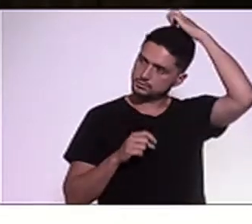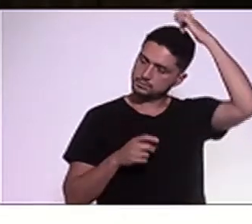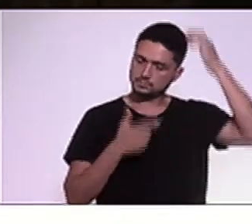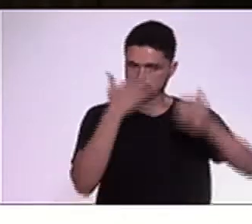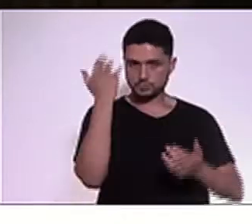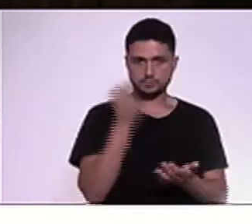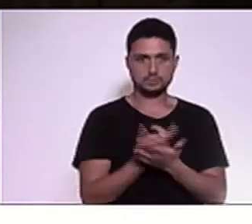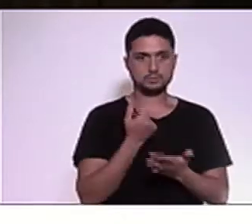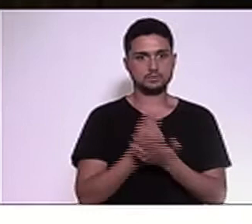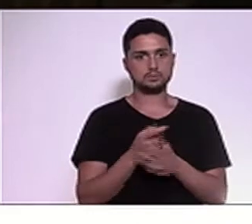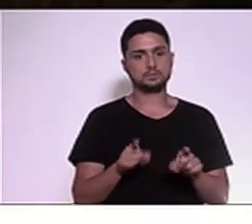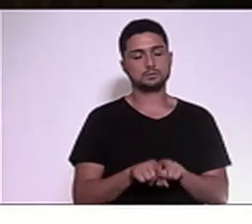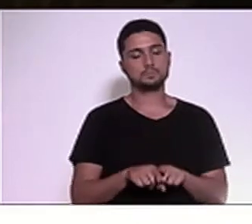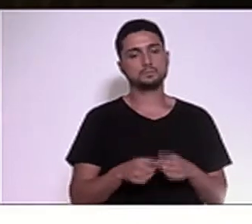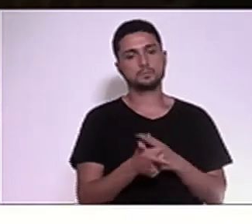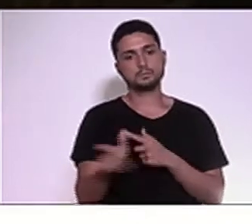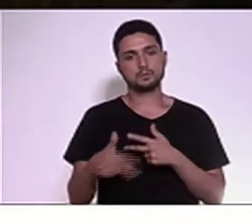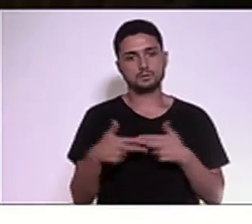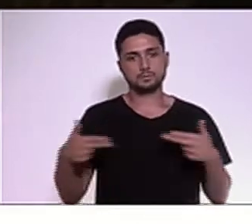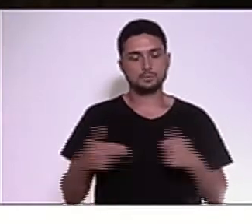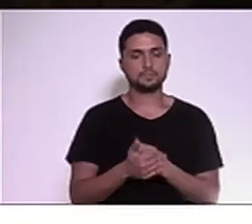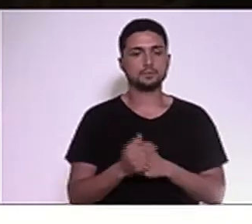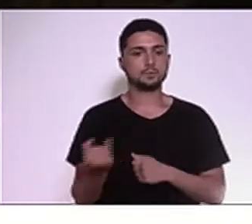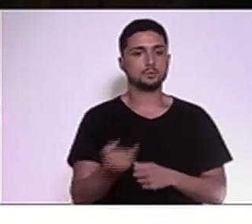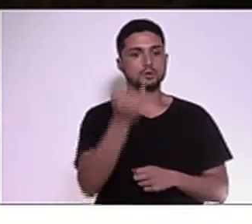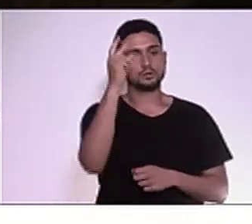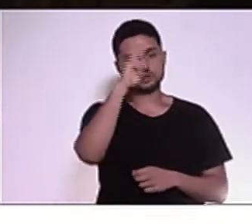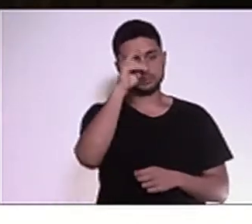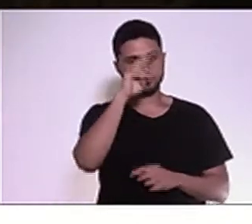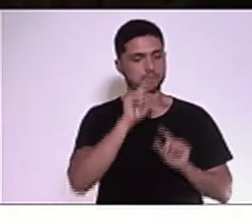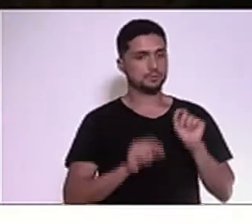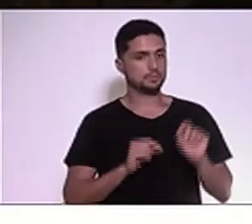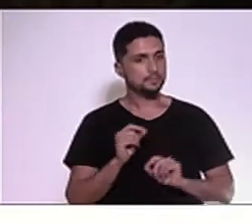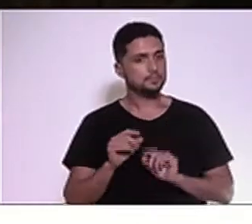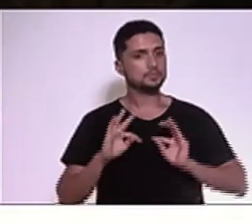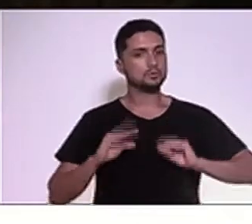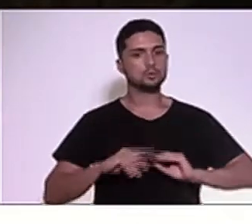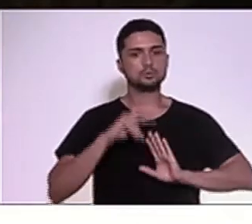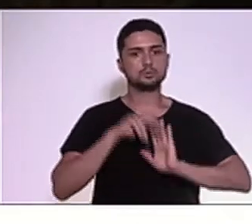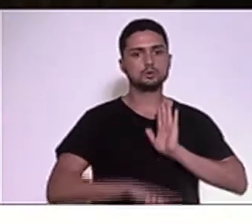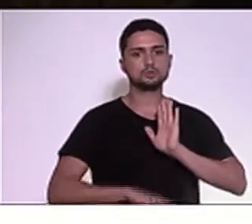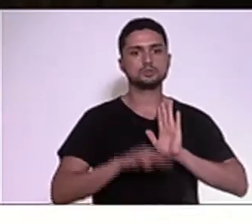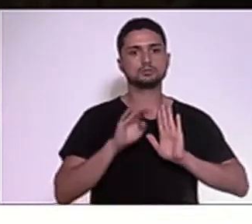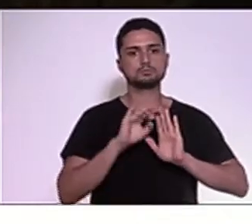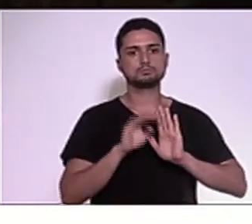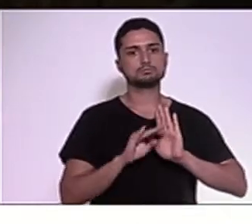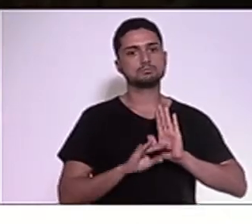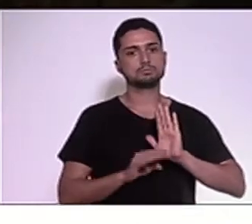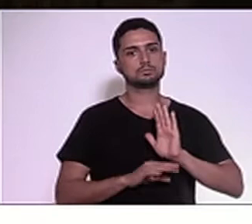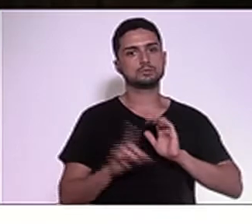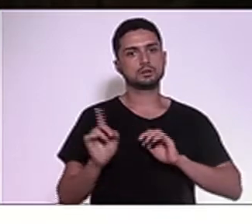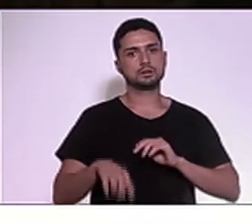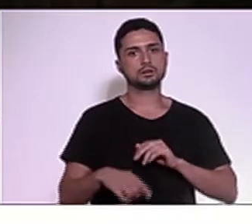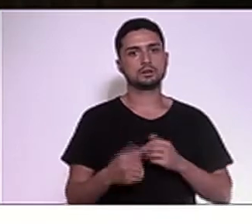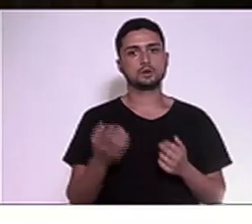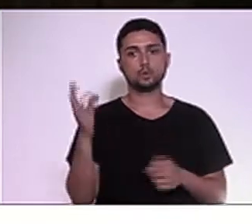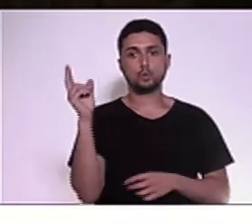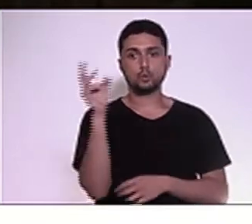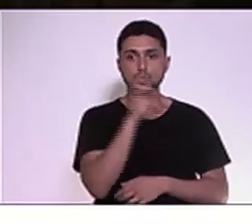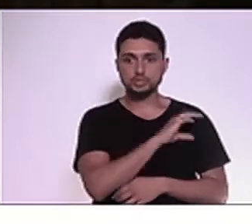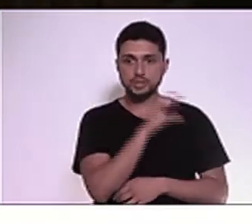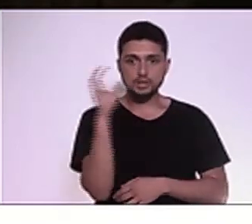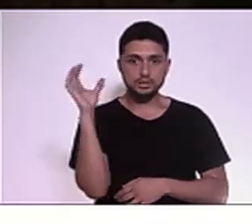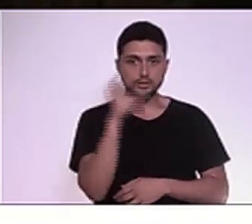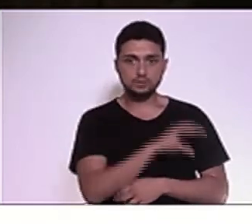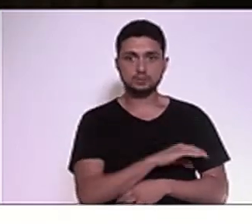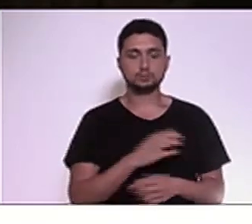outras providências. Importante relembrar que todos esses projetos vieram em regime de urgência,